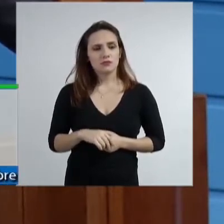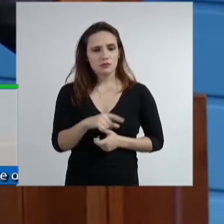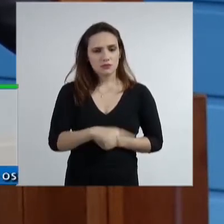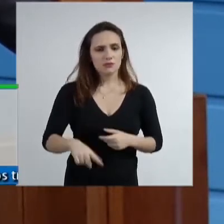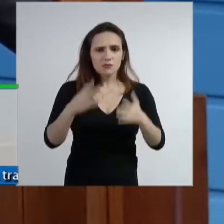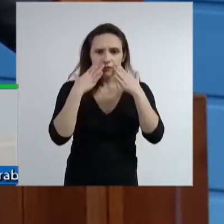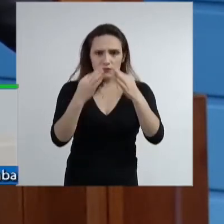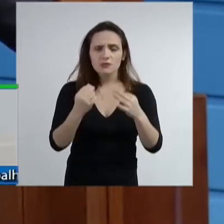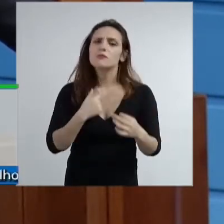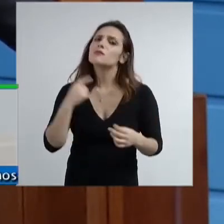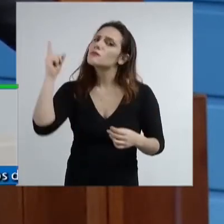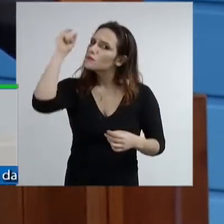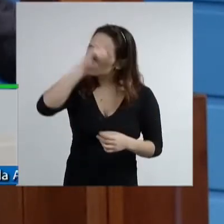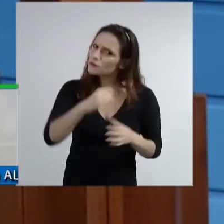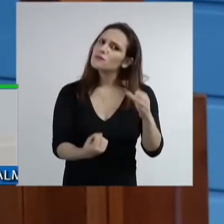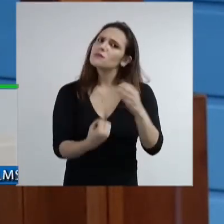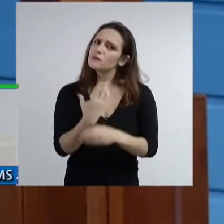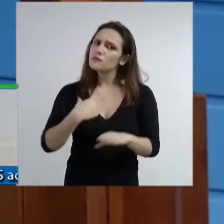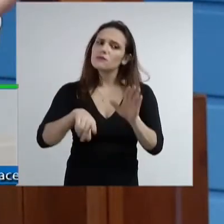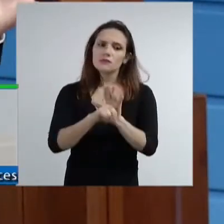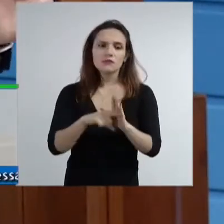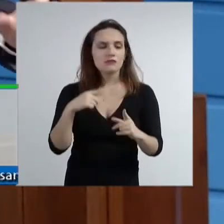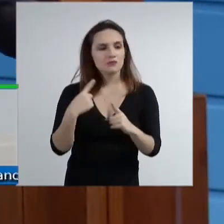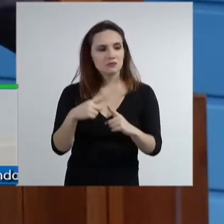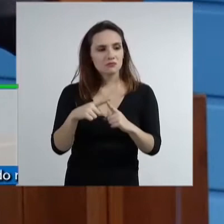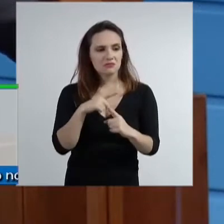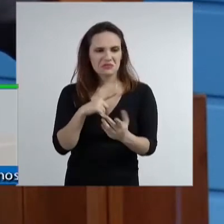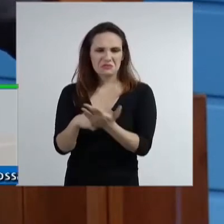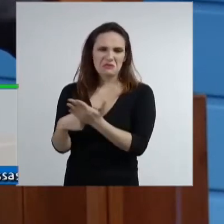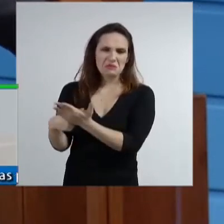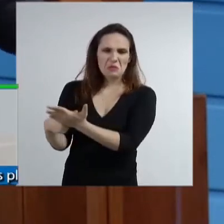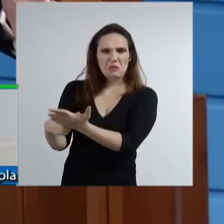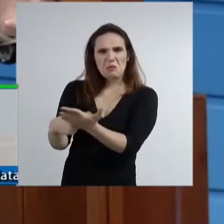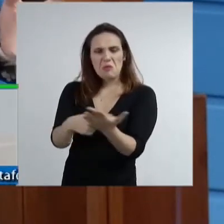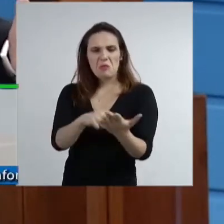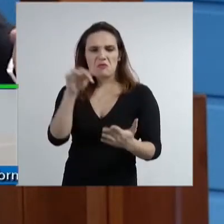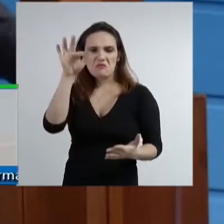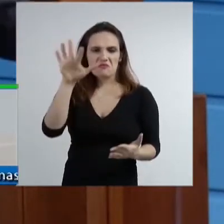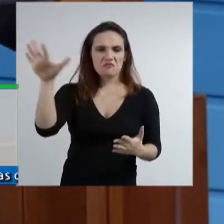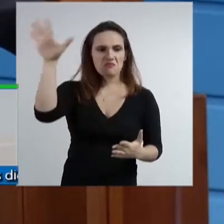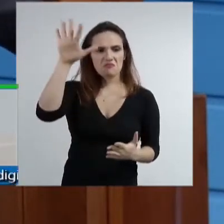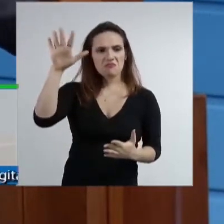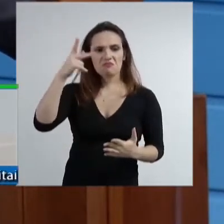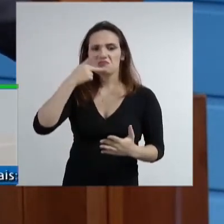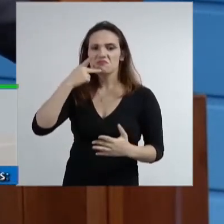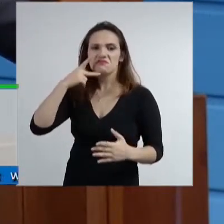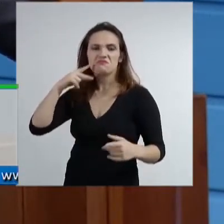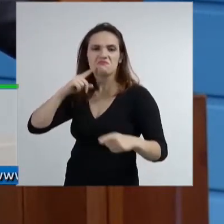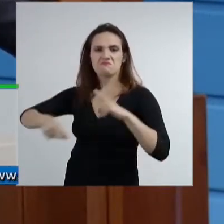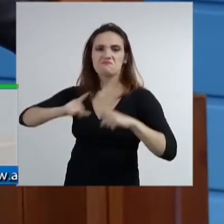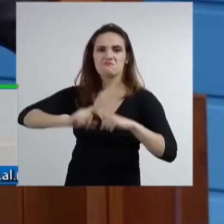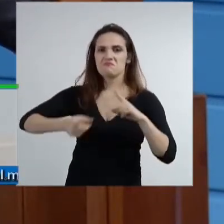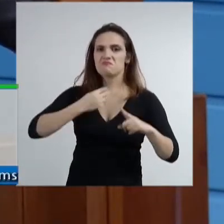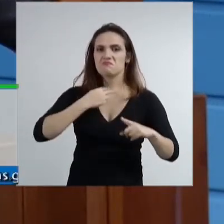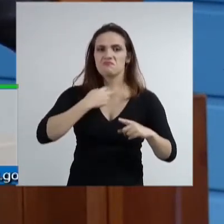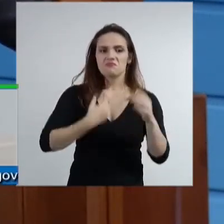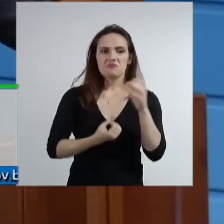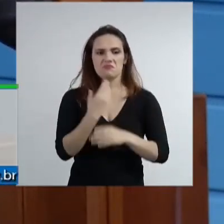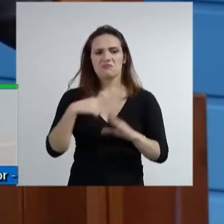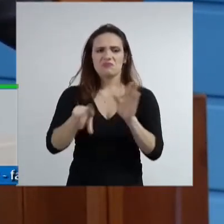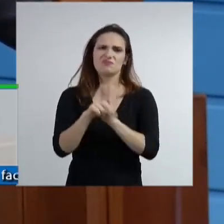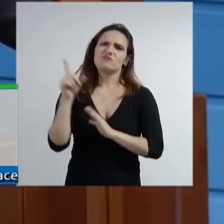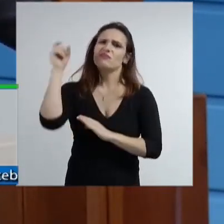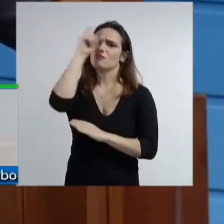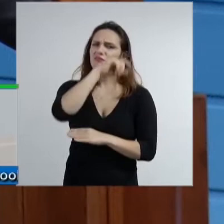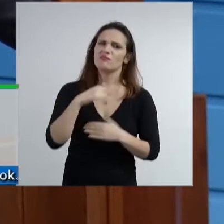em seu benefício, porque há um emaranhado de legislação federal que nos impede, que nos engessa. Então, eu gostaria que